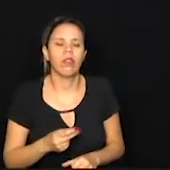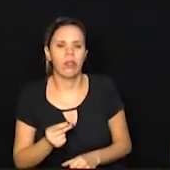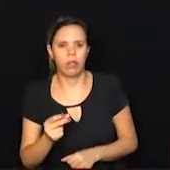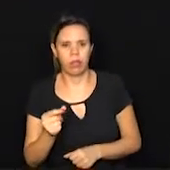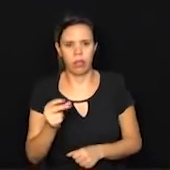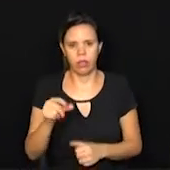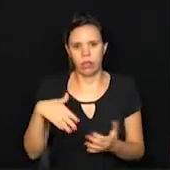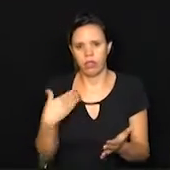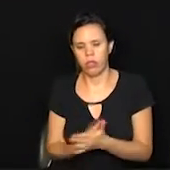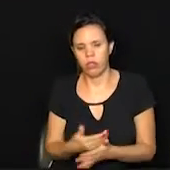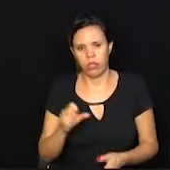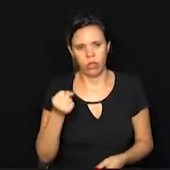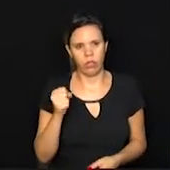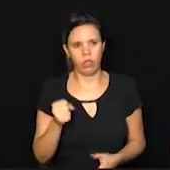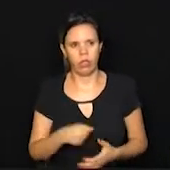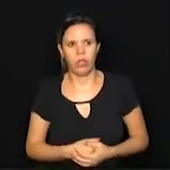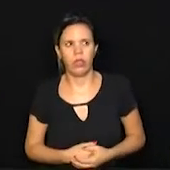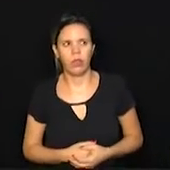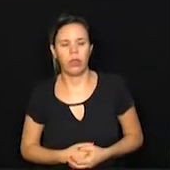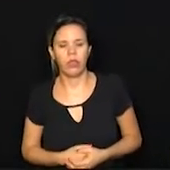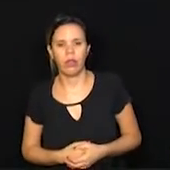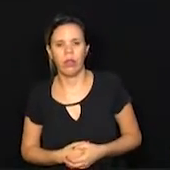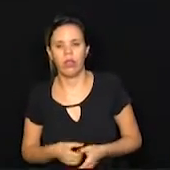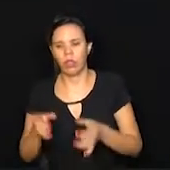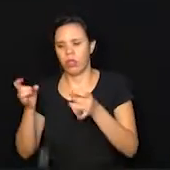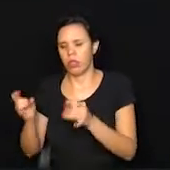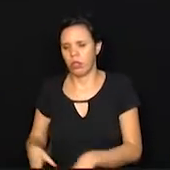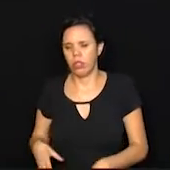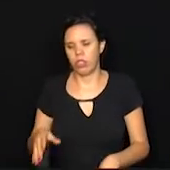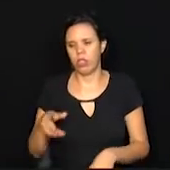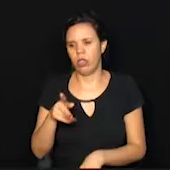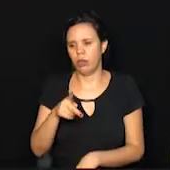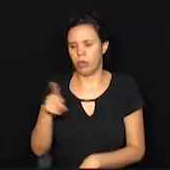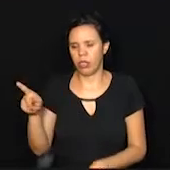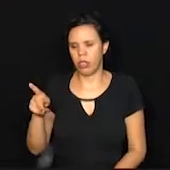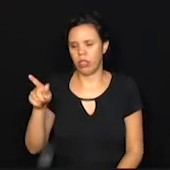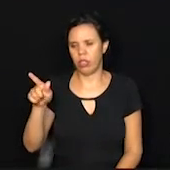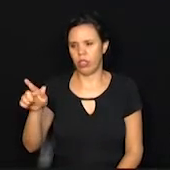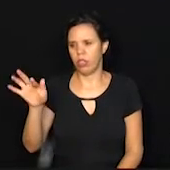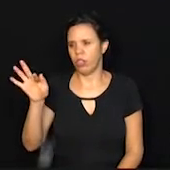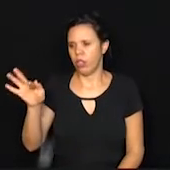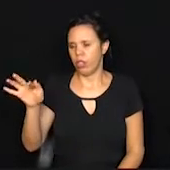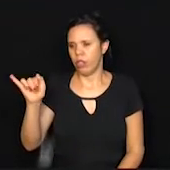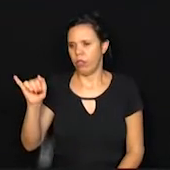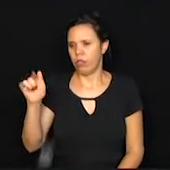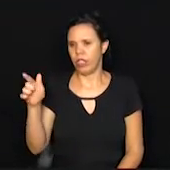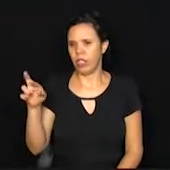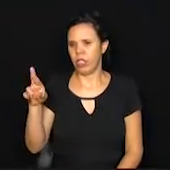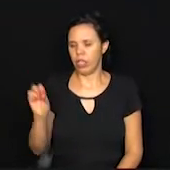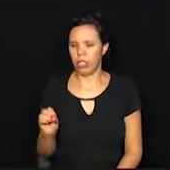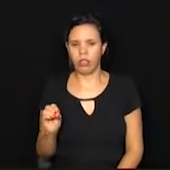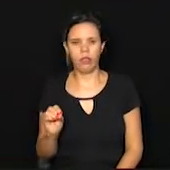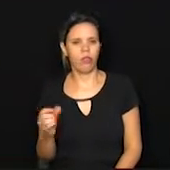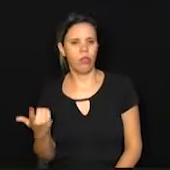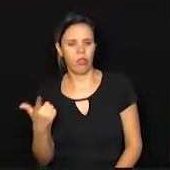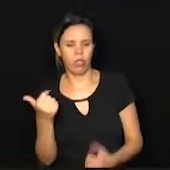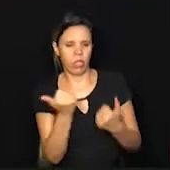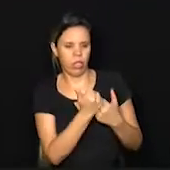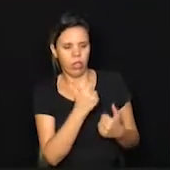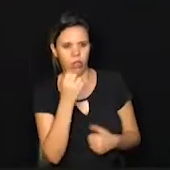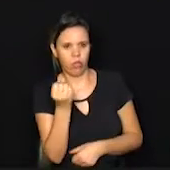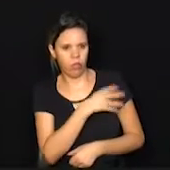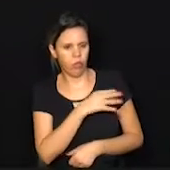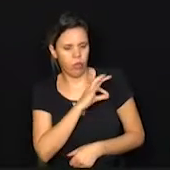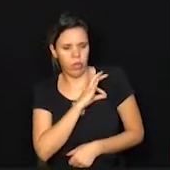durar até 88 saírem o Figueiredo entrar em um novo militar que governaria por mais três anos